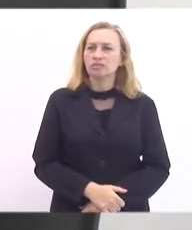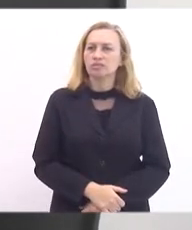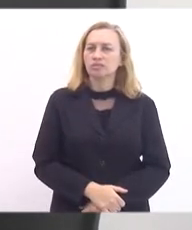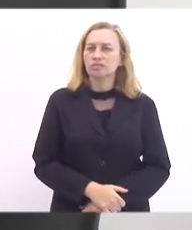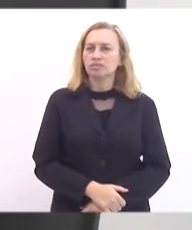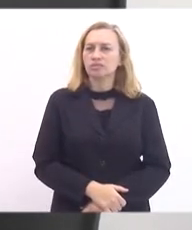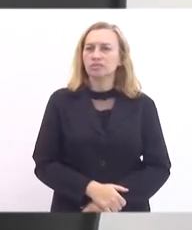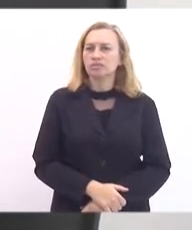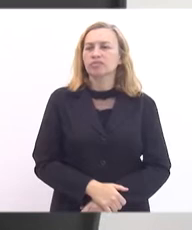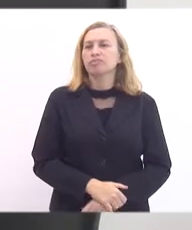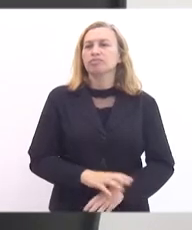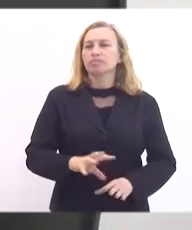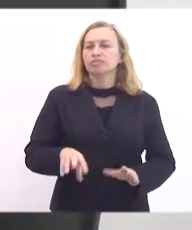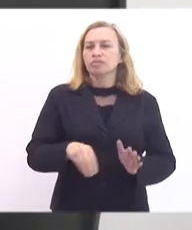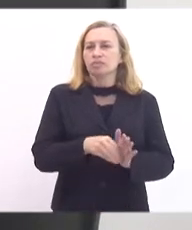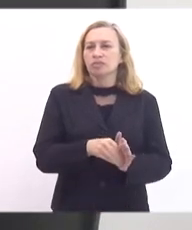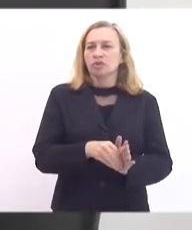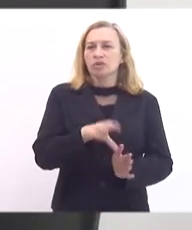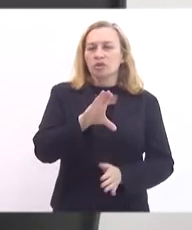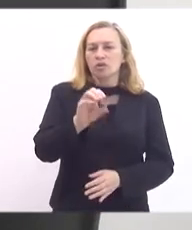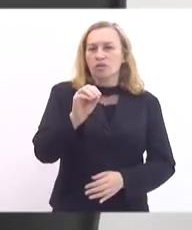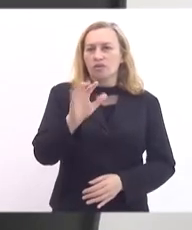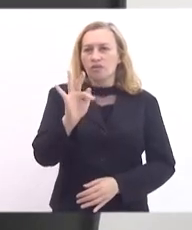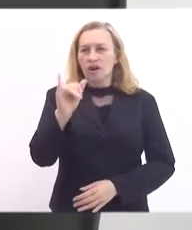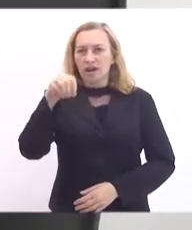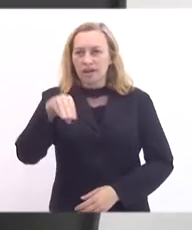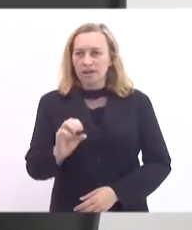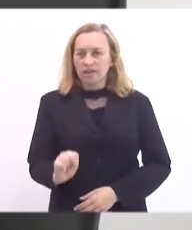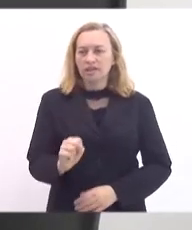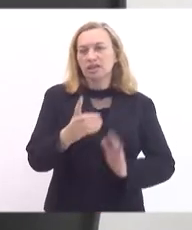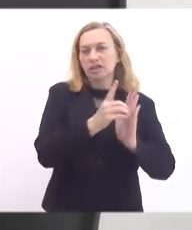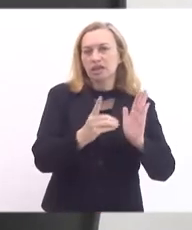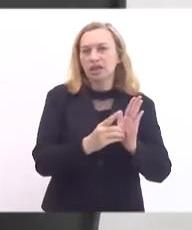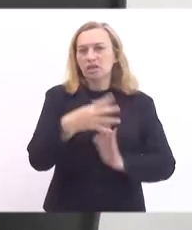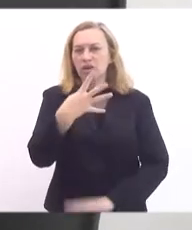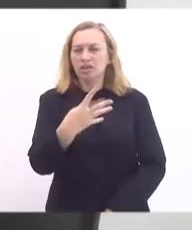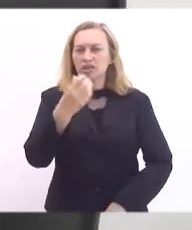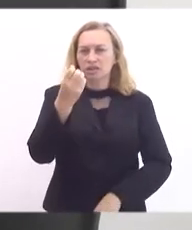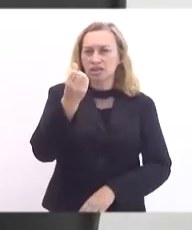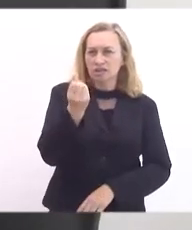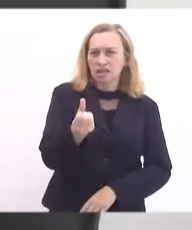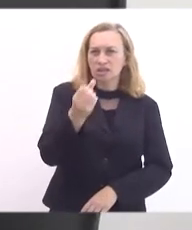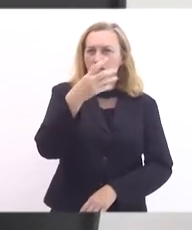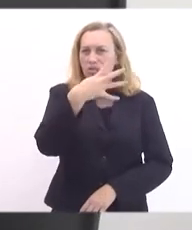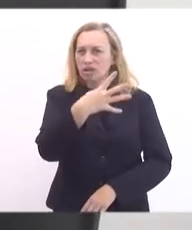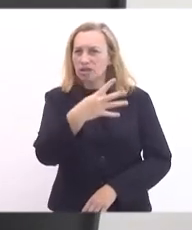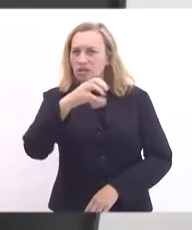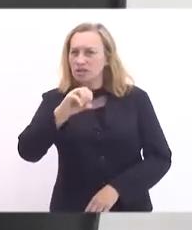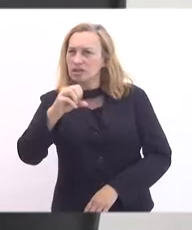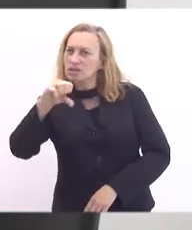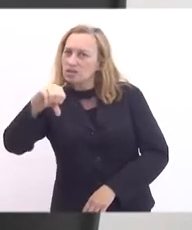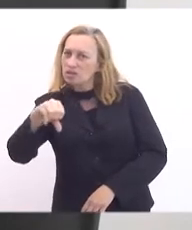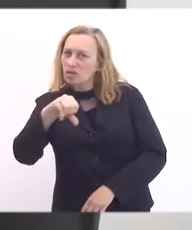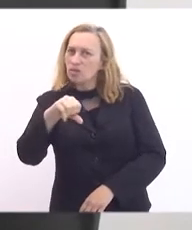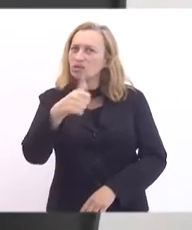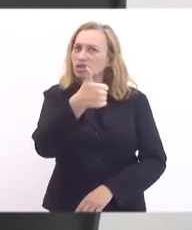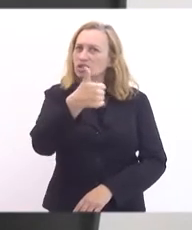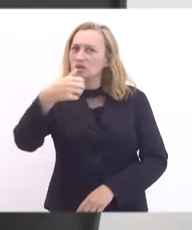convalidado pelo confaz através do Decreto 46 409 de